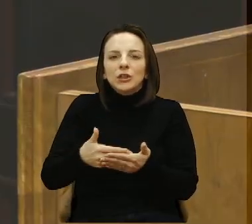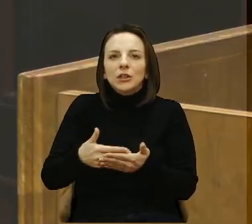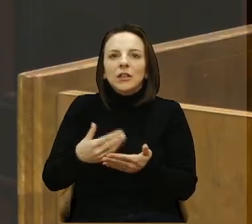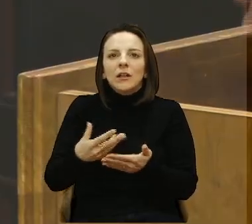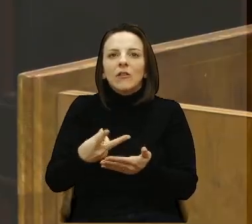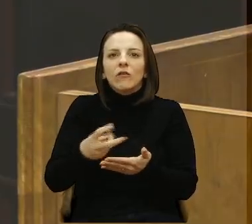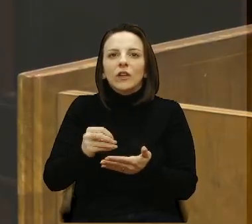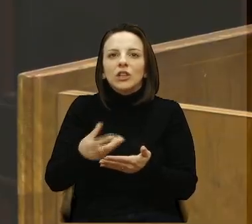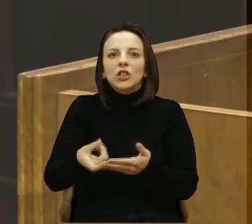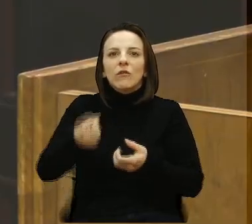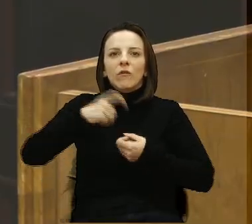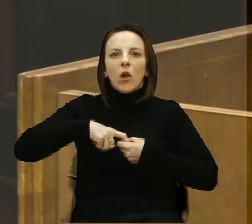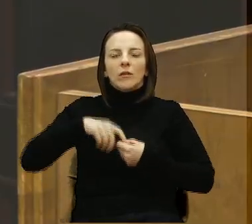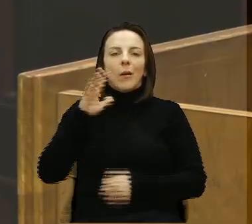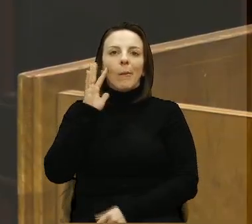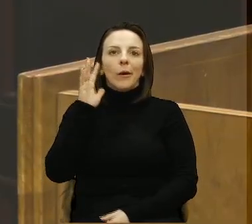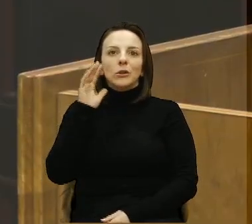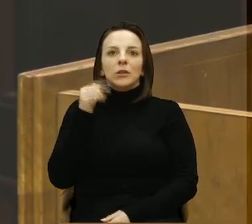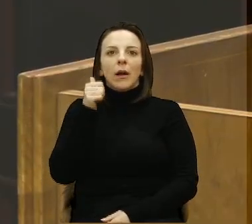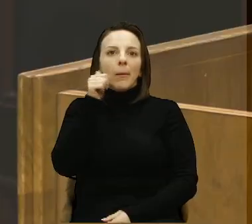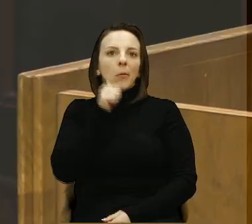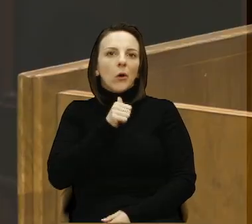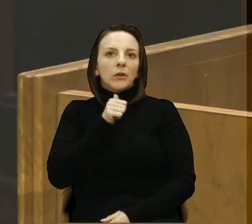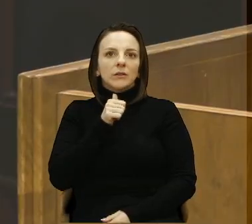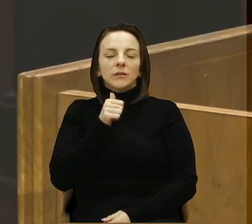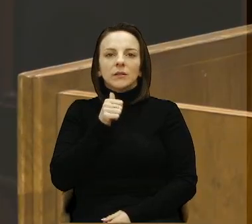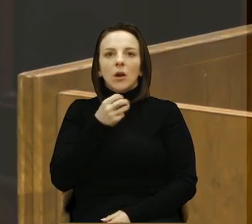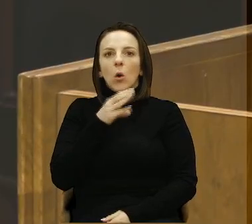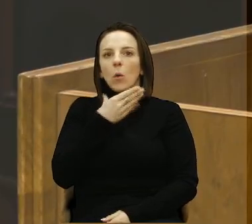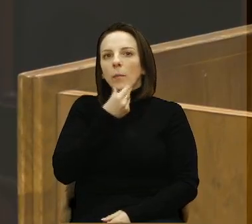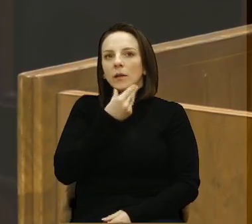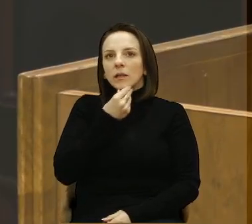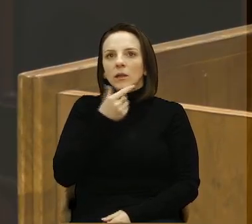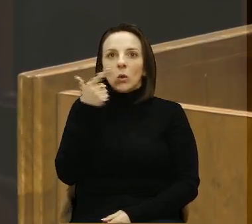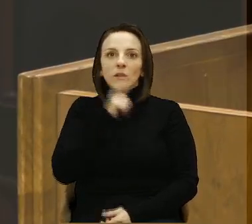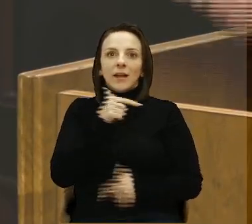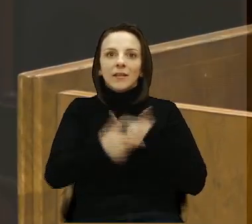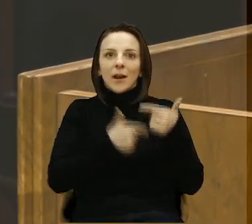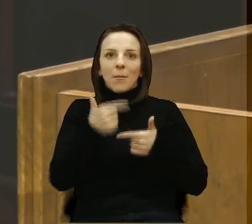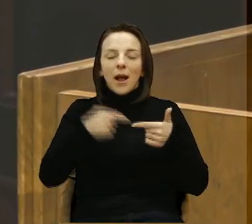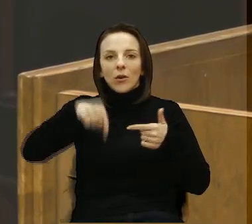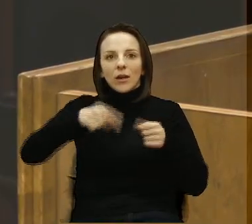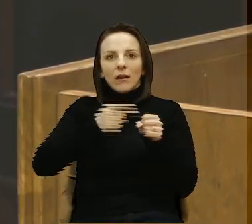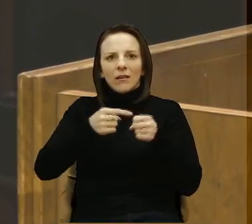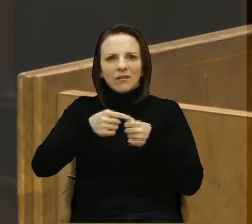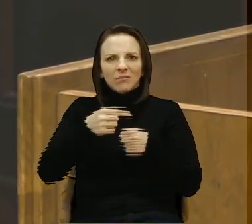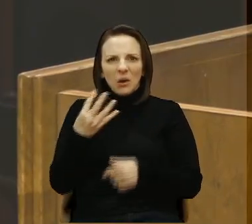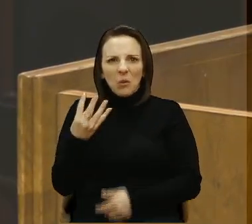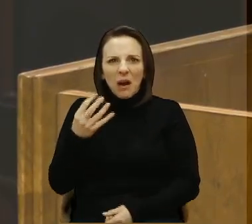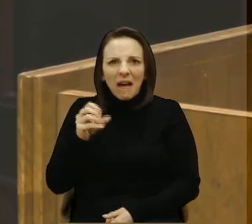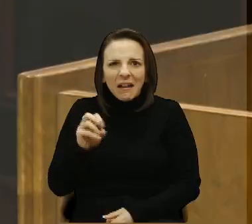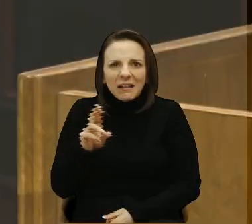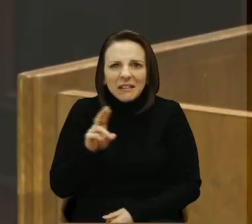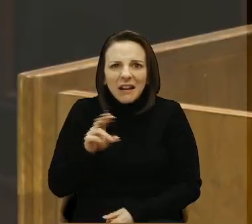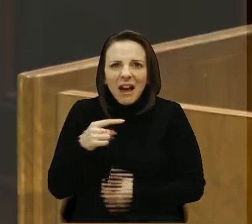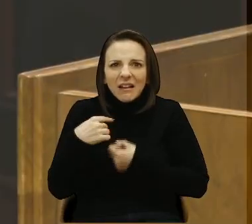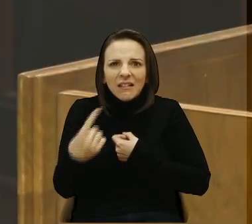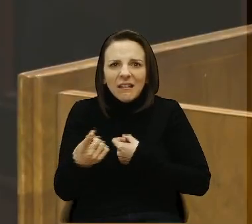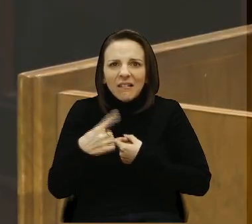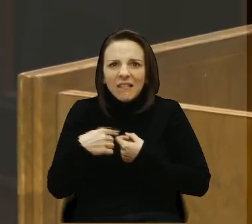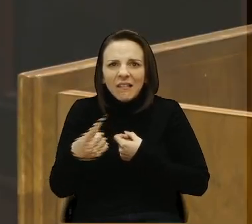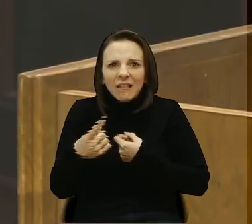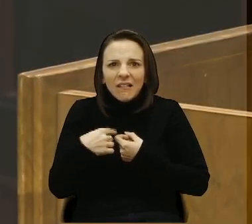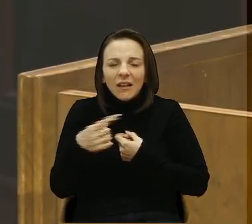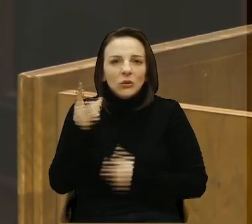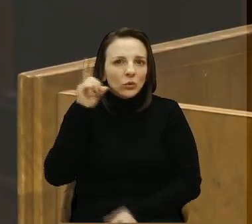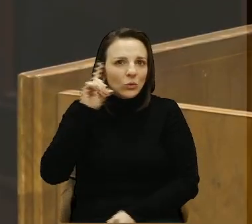moça de Vila Oliva arruma um emprego aqui na cidade. Uma parte, vereador. E vai pagar R$40 para ir e voltar todo dia.